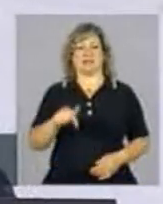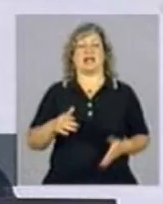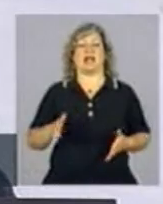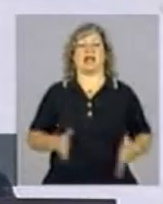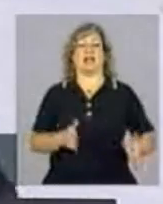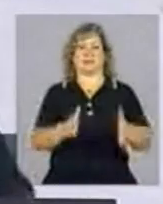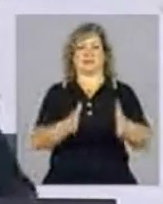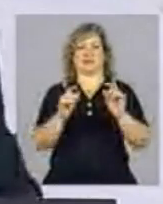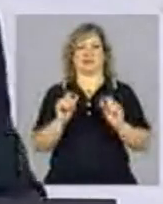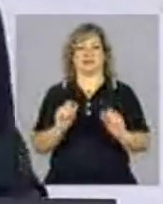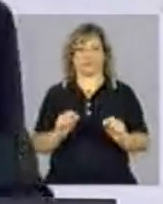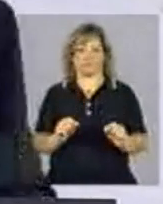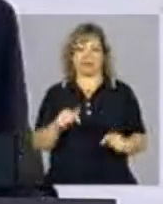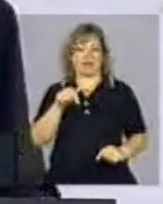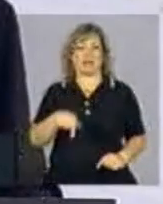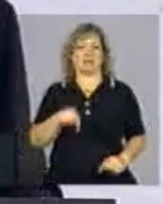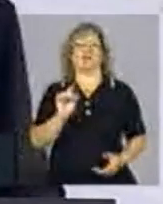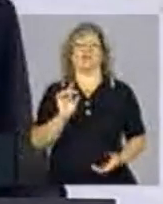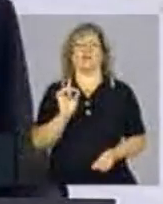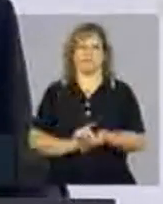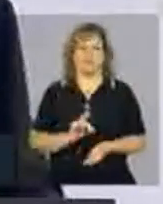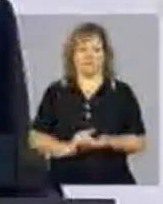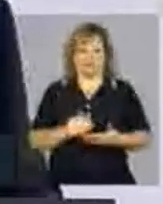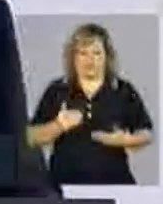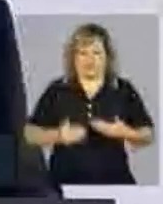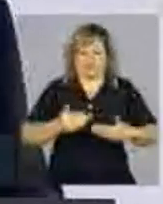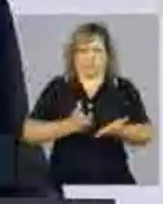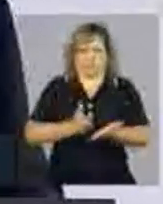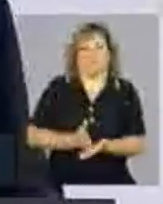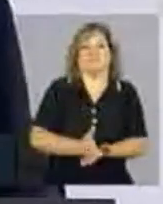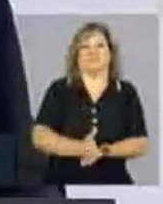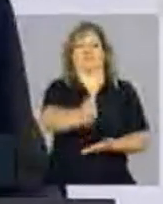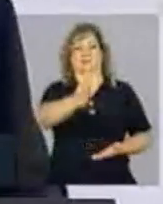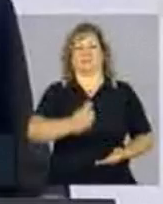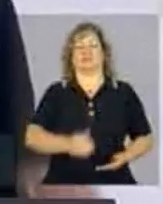neste caminho, nesta verdadeira trajetória